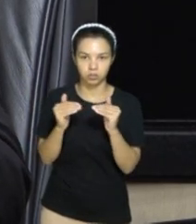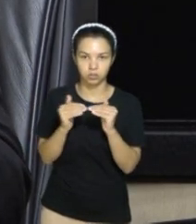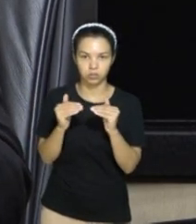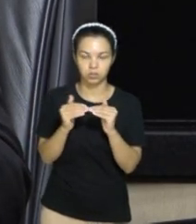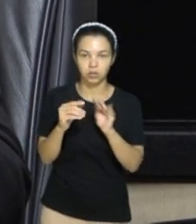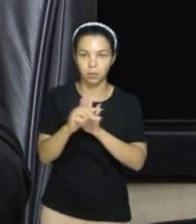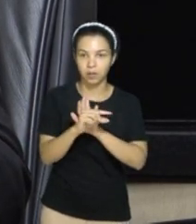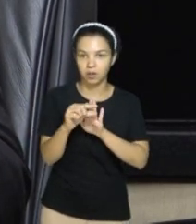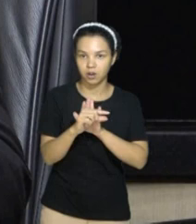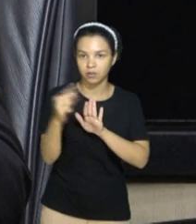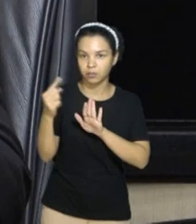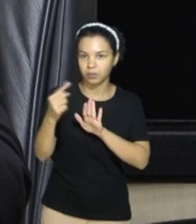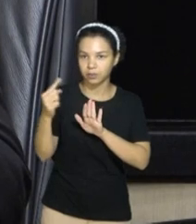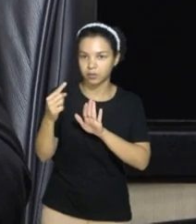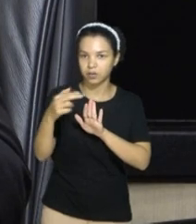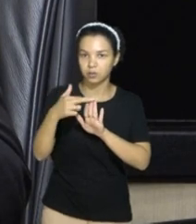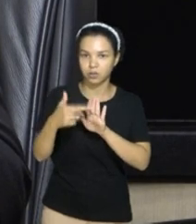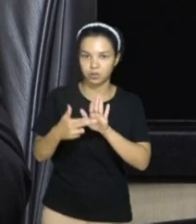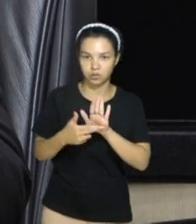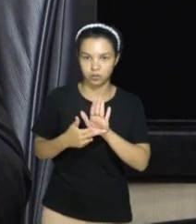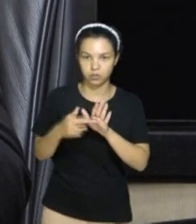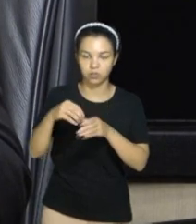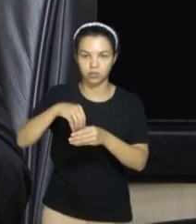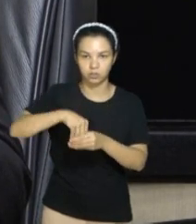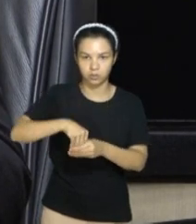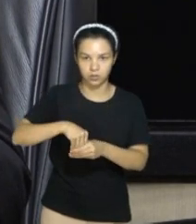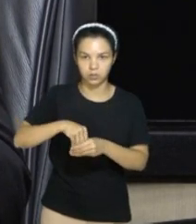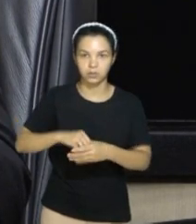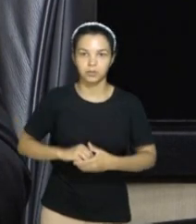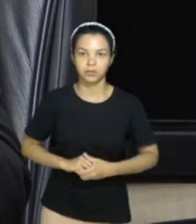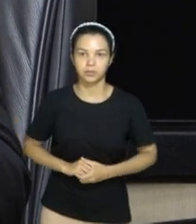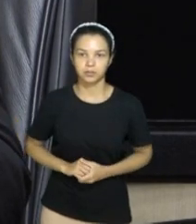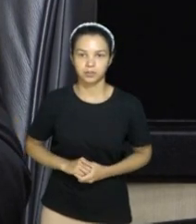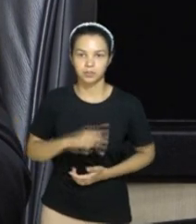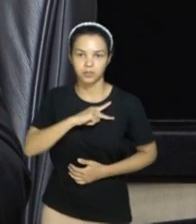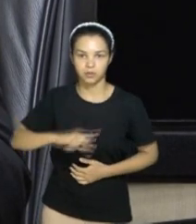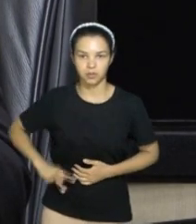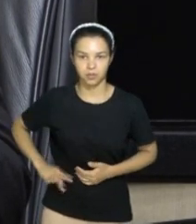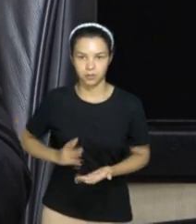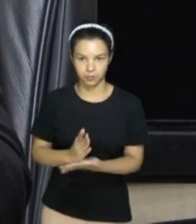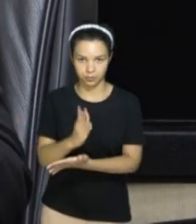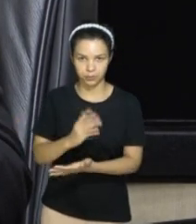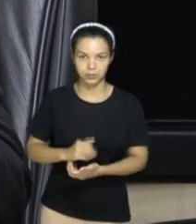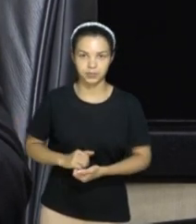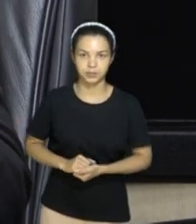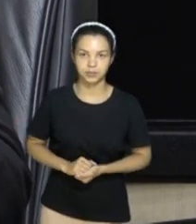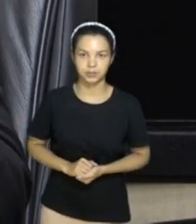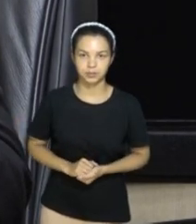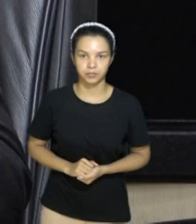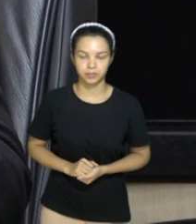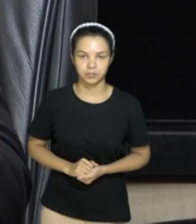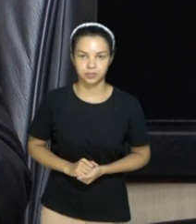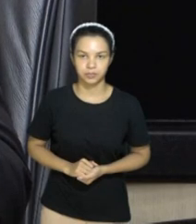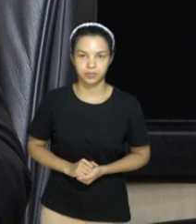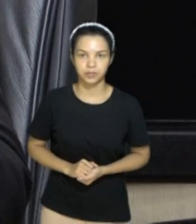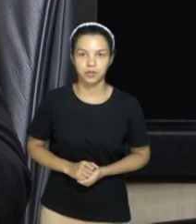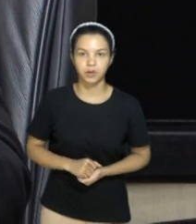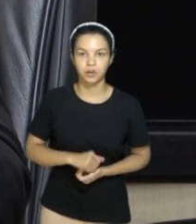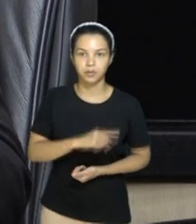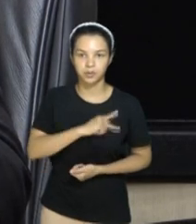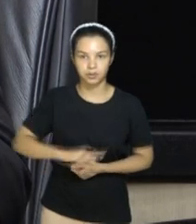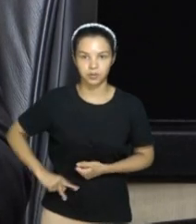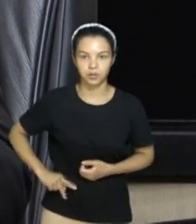com parágrafo primeiro do artigo 106 do Regimento Interno o senhor presidente deu por aprovada ingredientes o senhor presidente